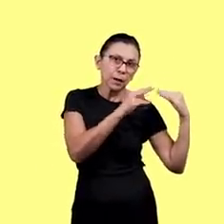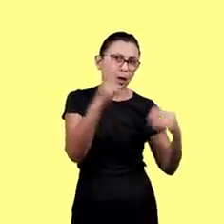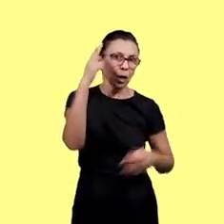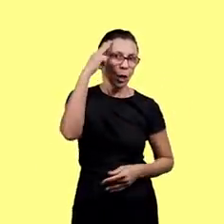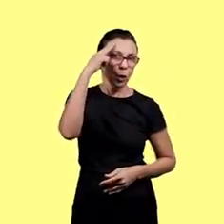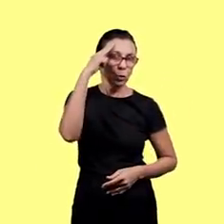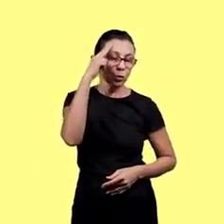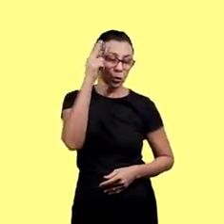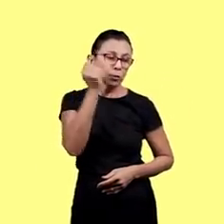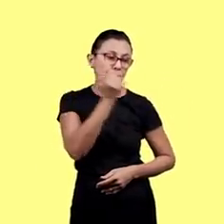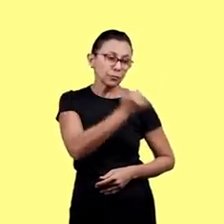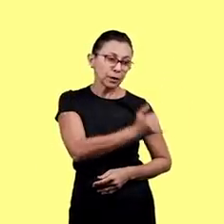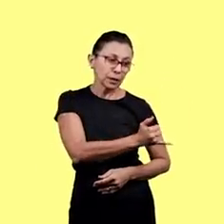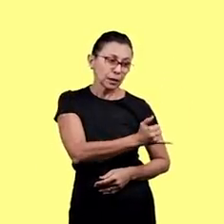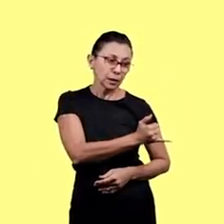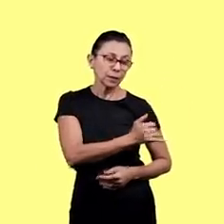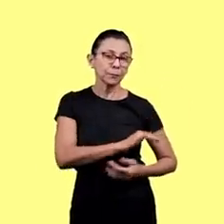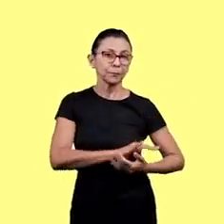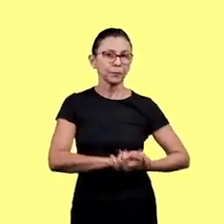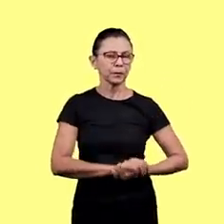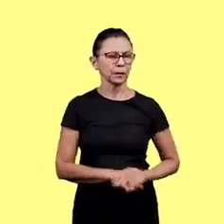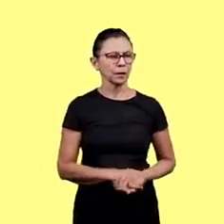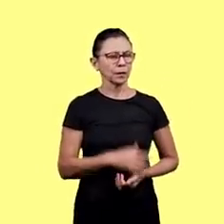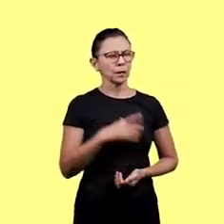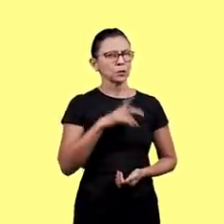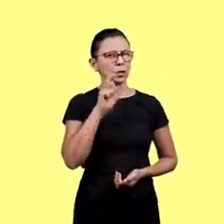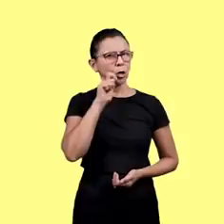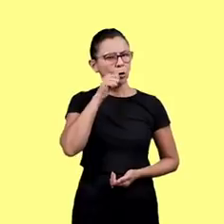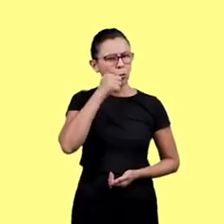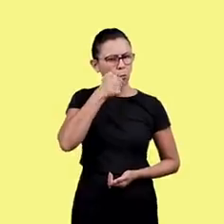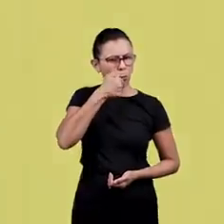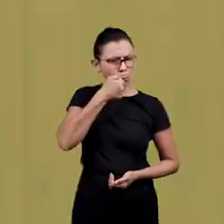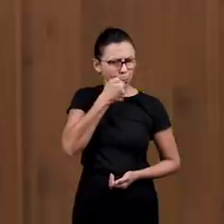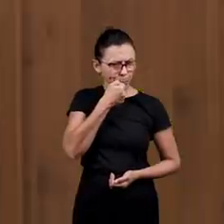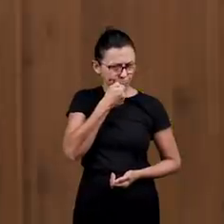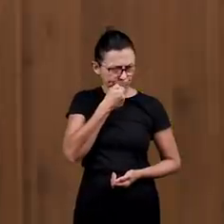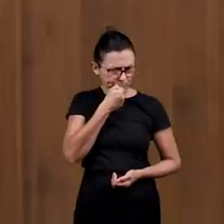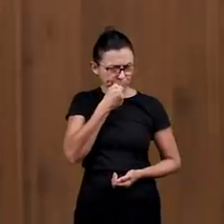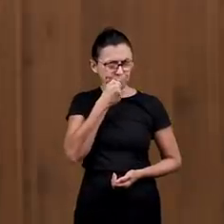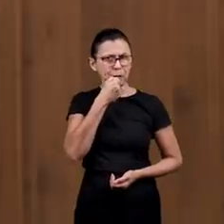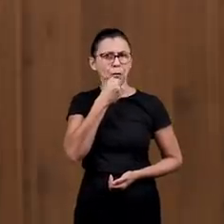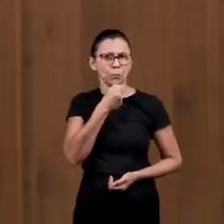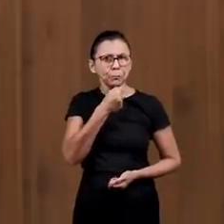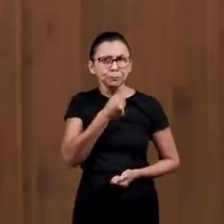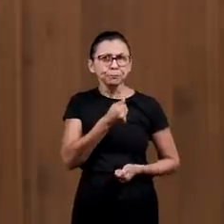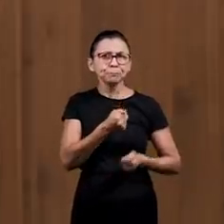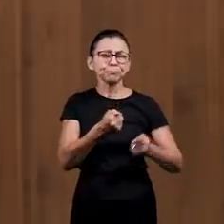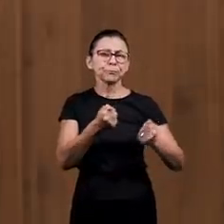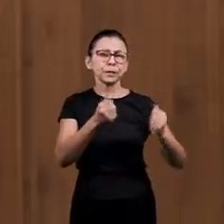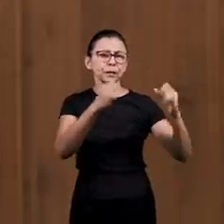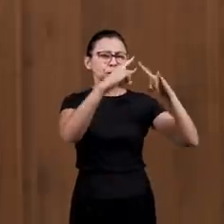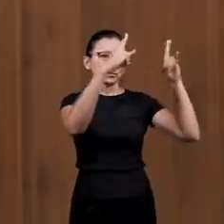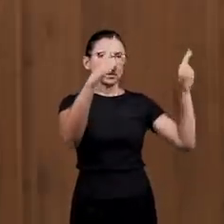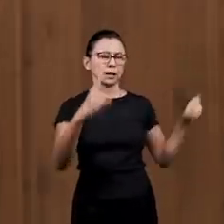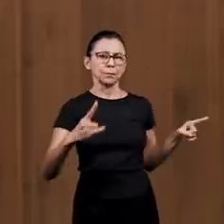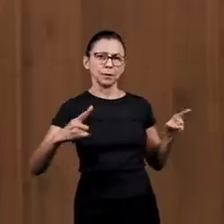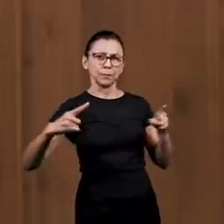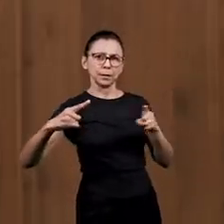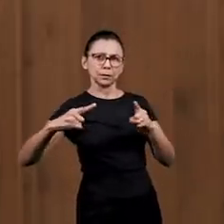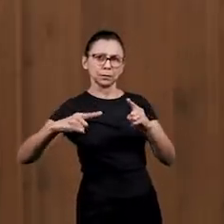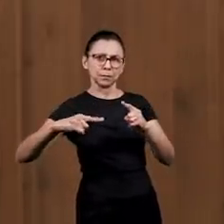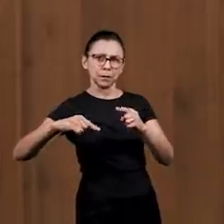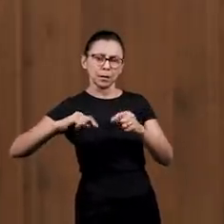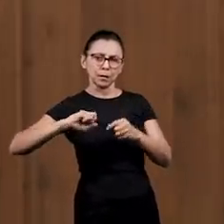seguinte: um pão de cevada tostado vinha rolando para dentro do acampamento, batia